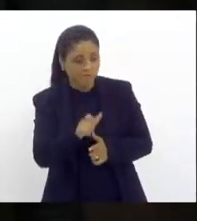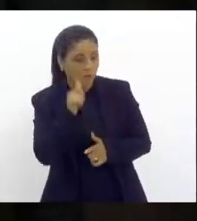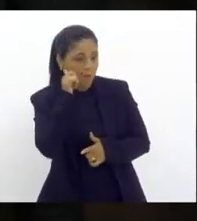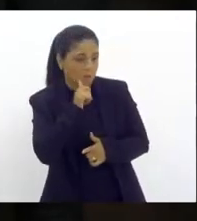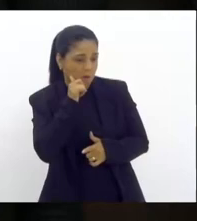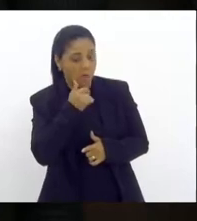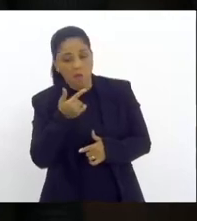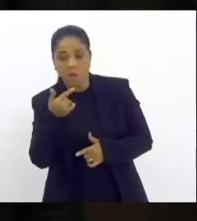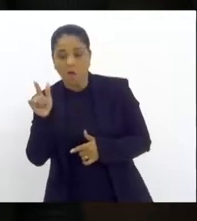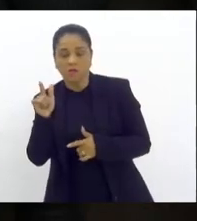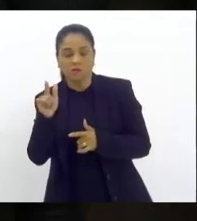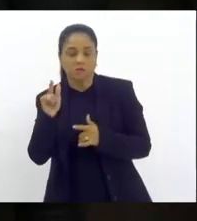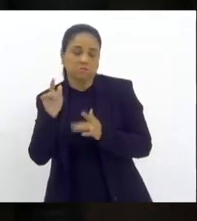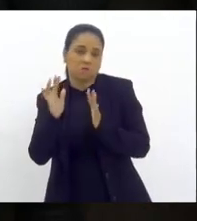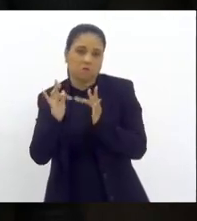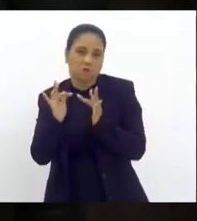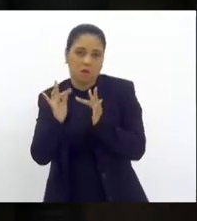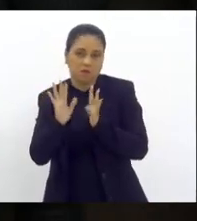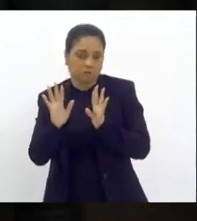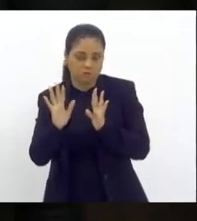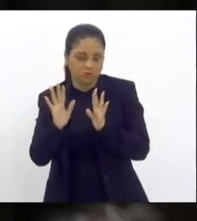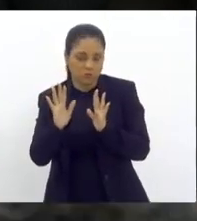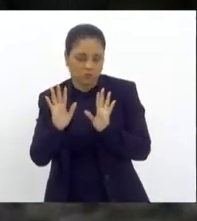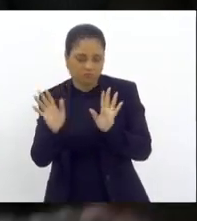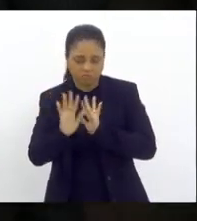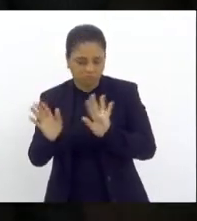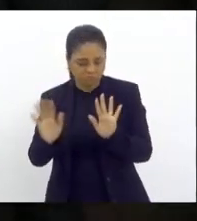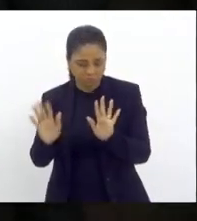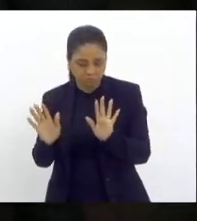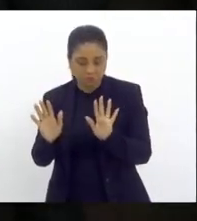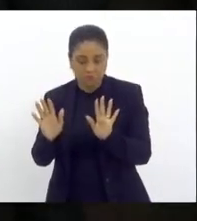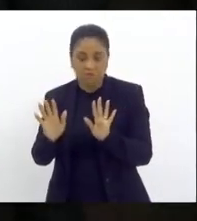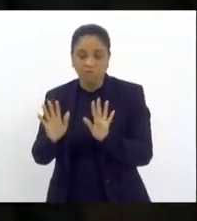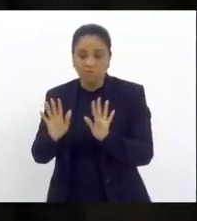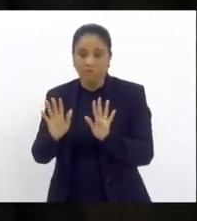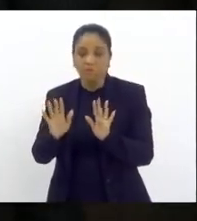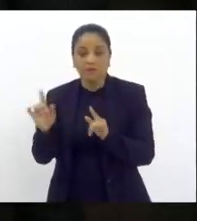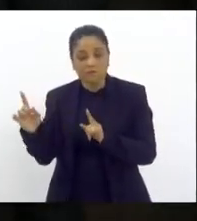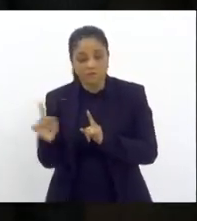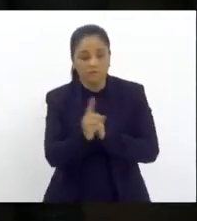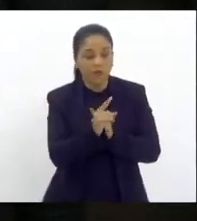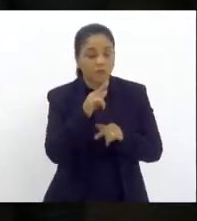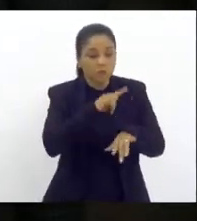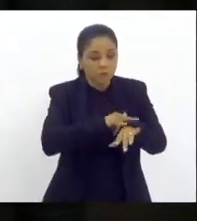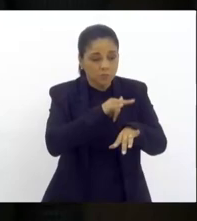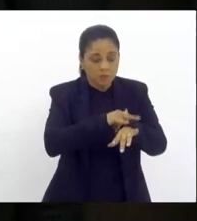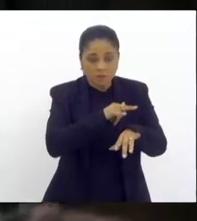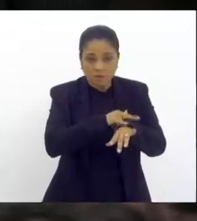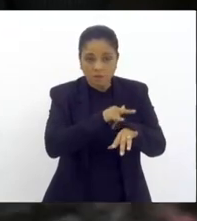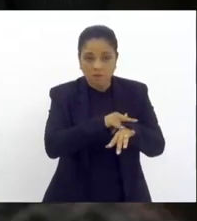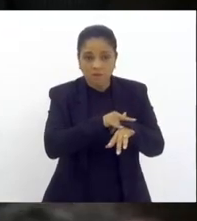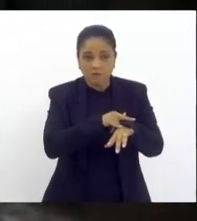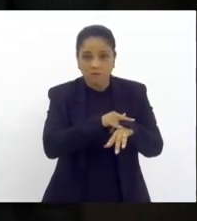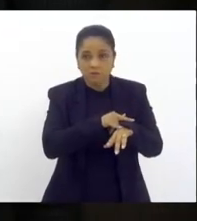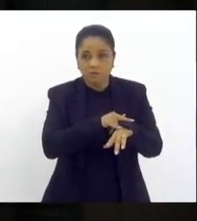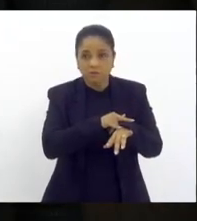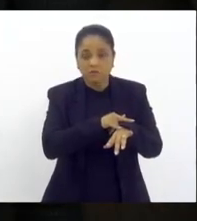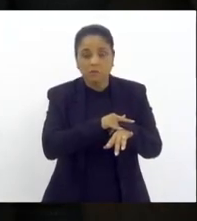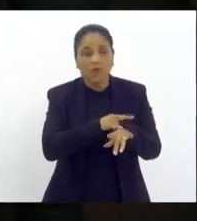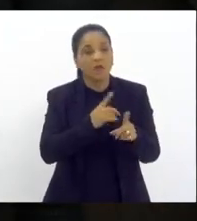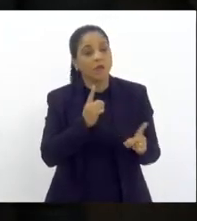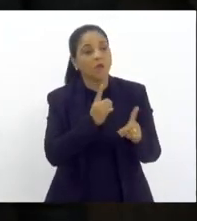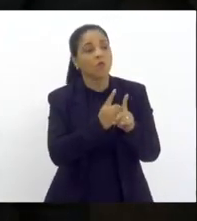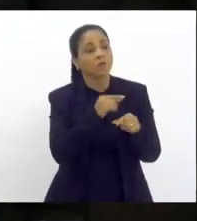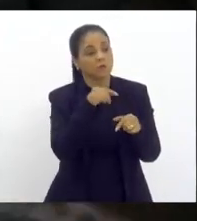outra namorada. Não estou entrando nesse mérito. Aí a pessoa vai e realmente vai no banheiro, sai o cão com atrás de barba. O que